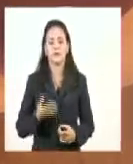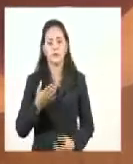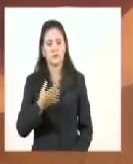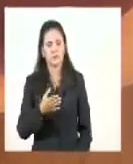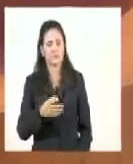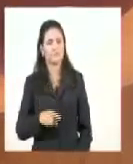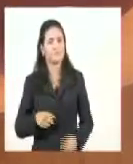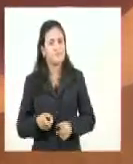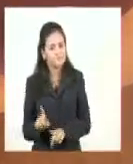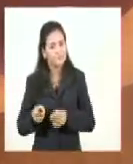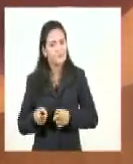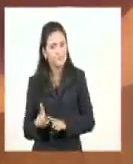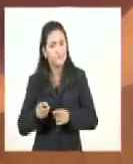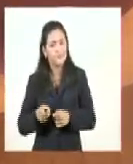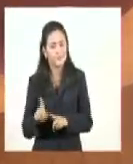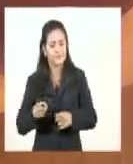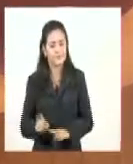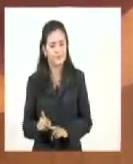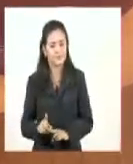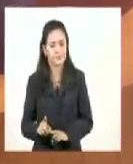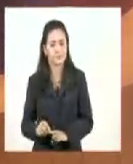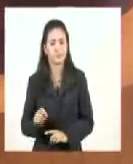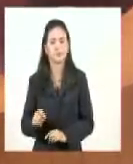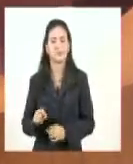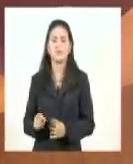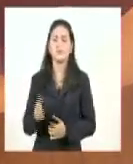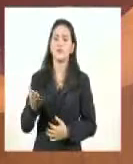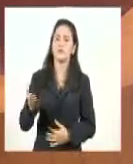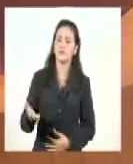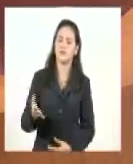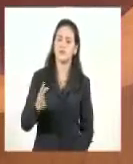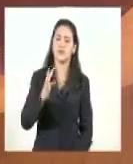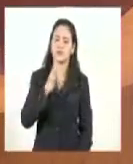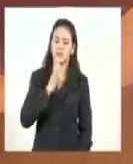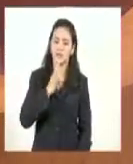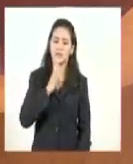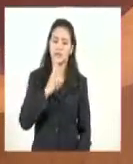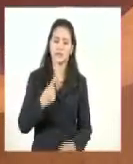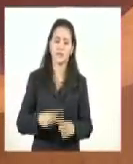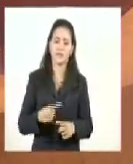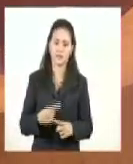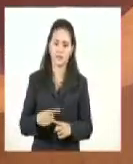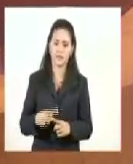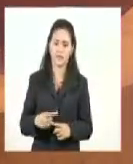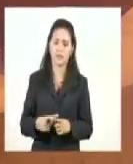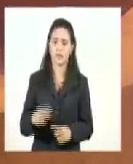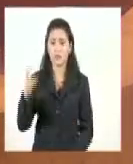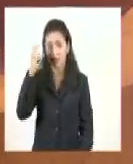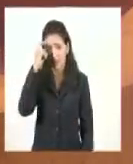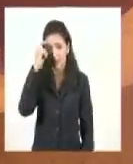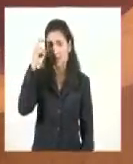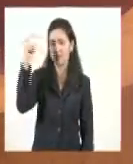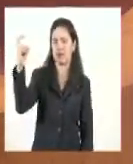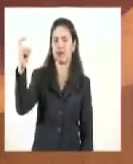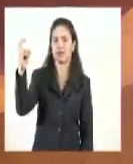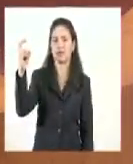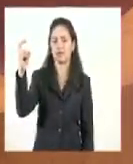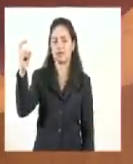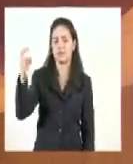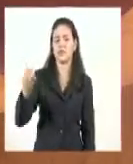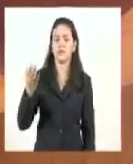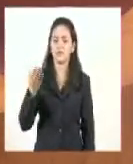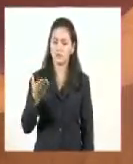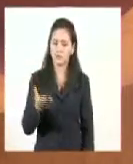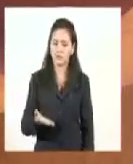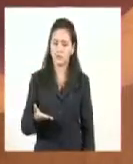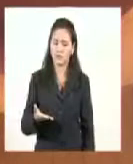incomodando, deputado Adriano, é que Vossa Excelência é conhecido por ser inteligentíssimo. Vossa Excelência